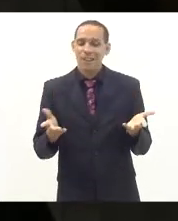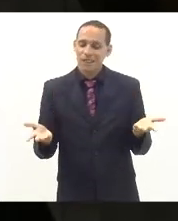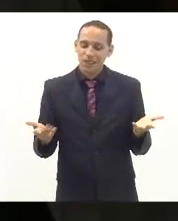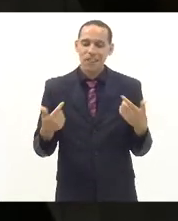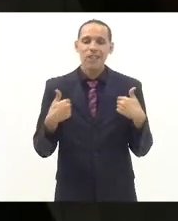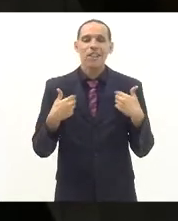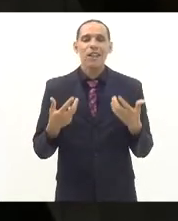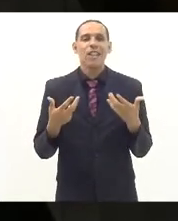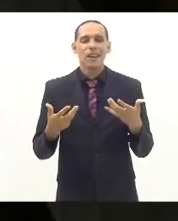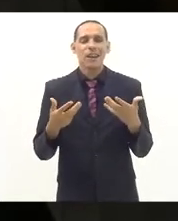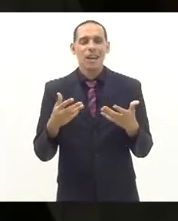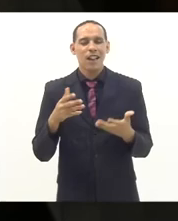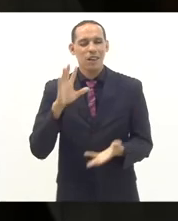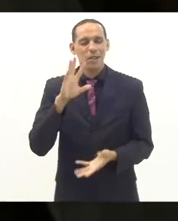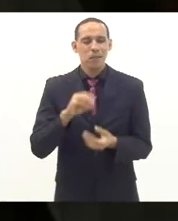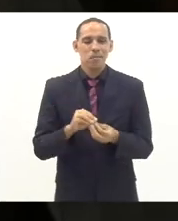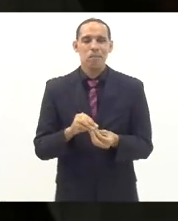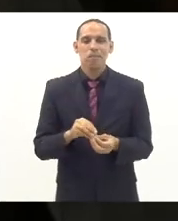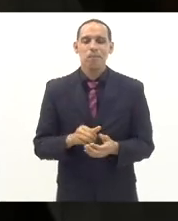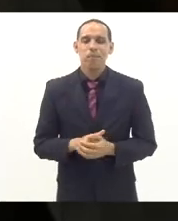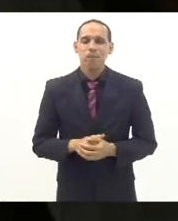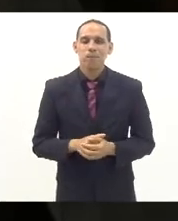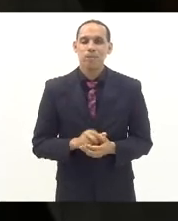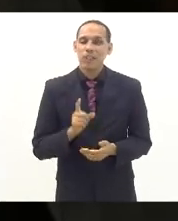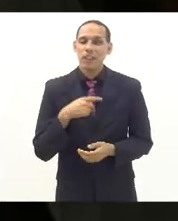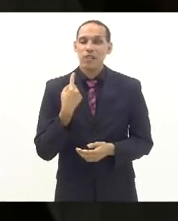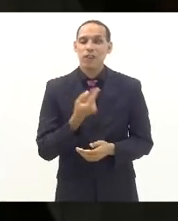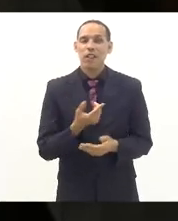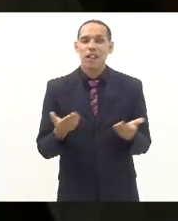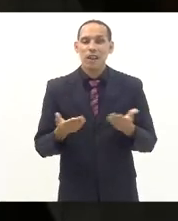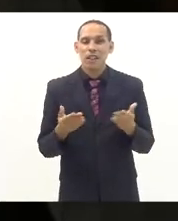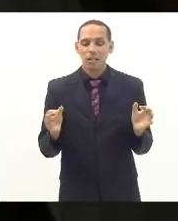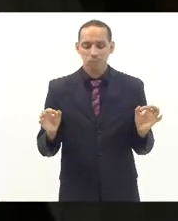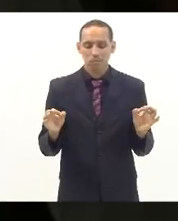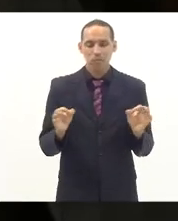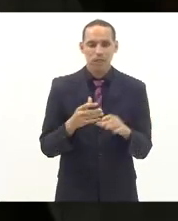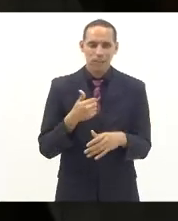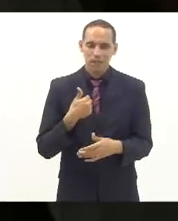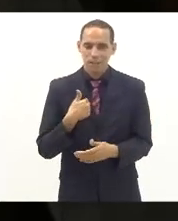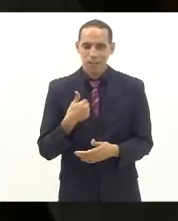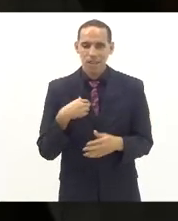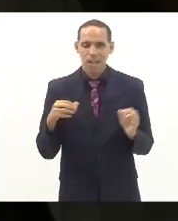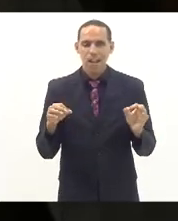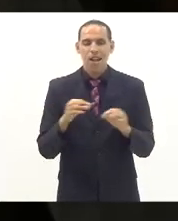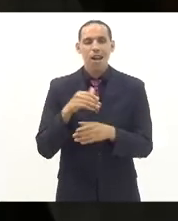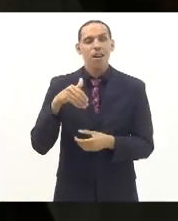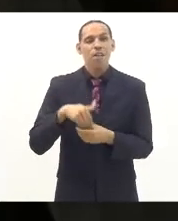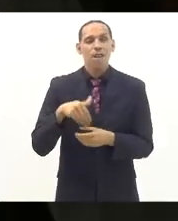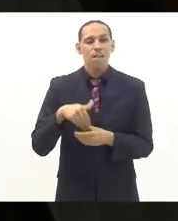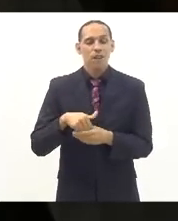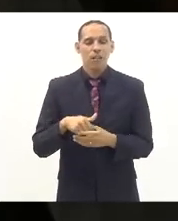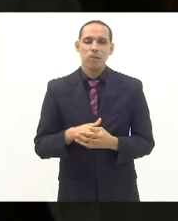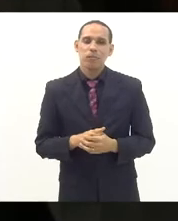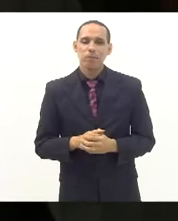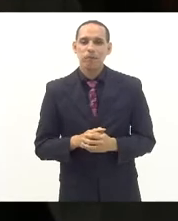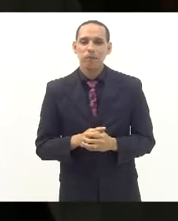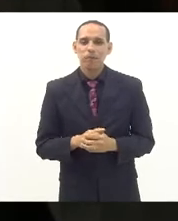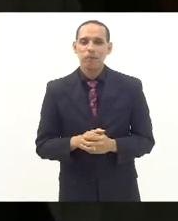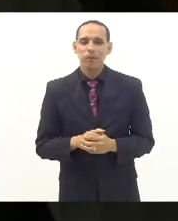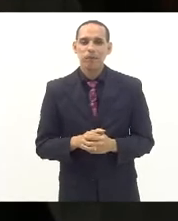quero aqui fazer um arremate dizendo que nós estamos concluindo Pelo menos eu estou concluindo aqui voltando